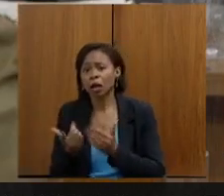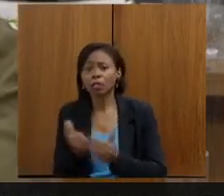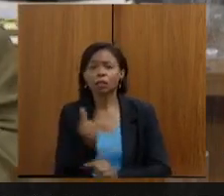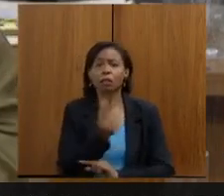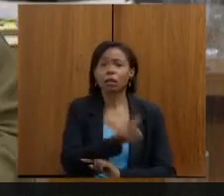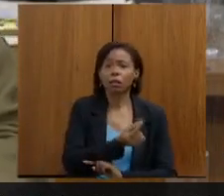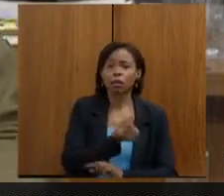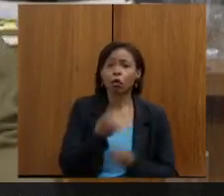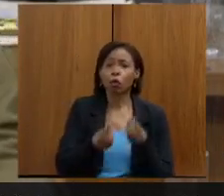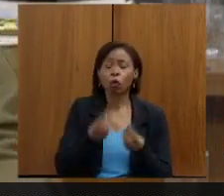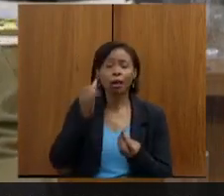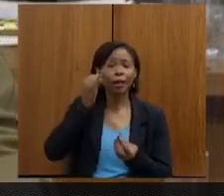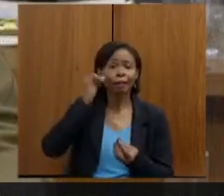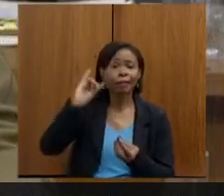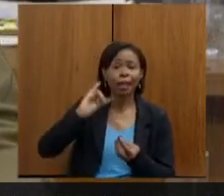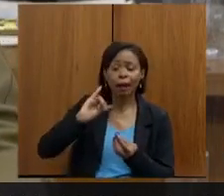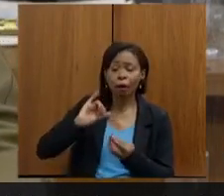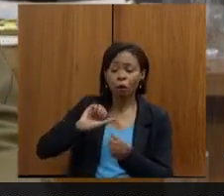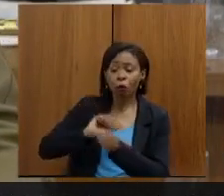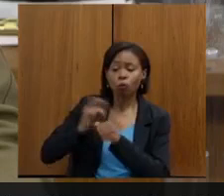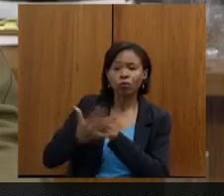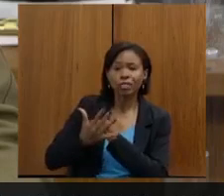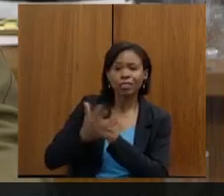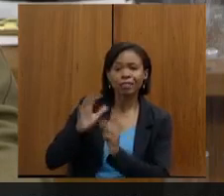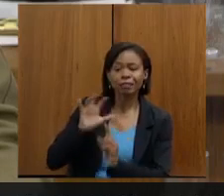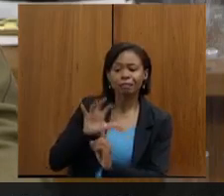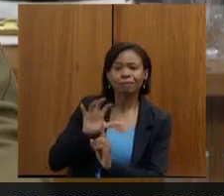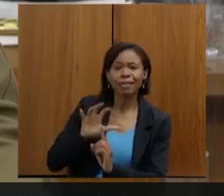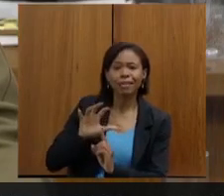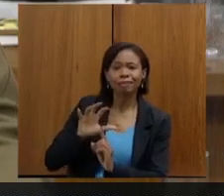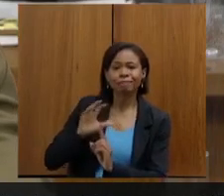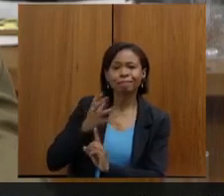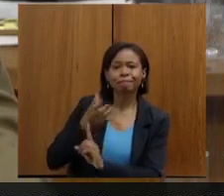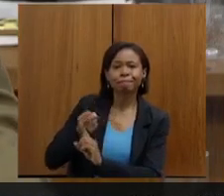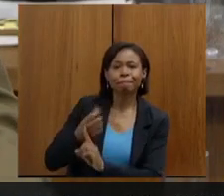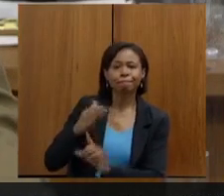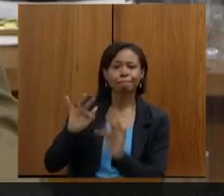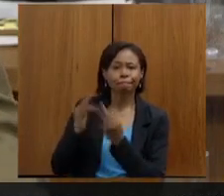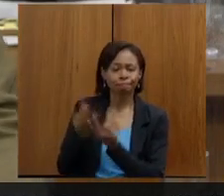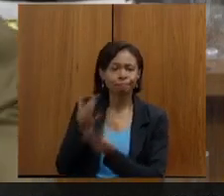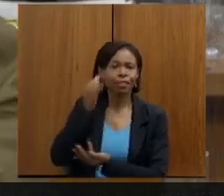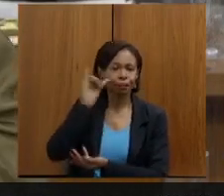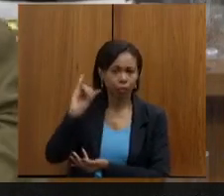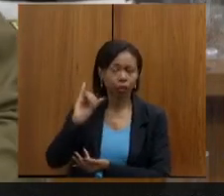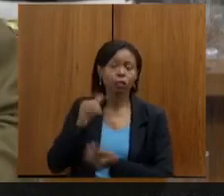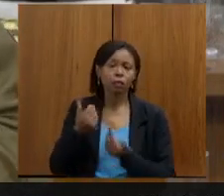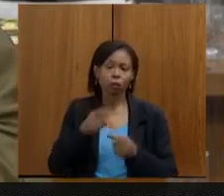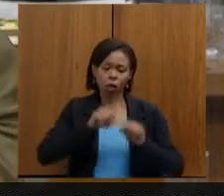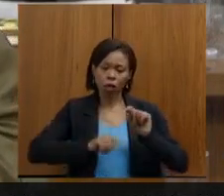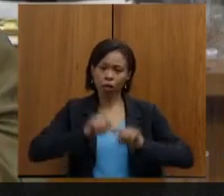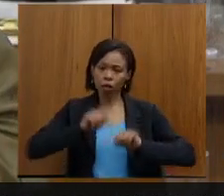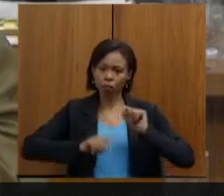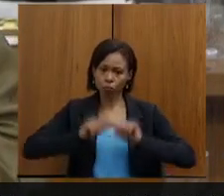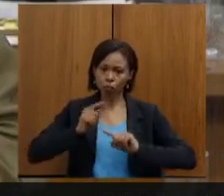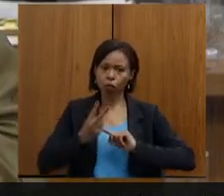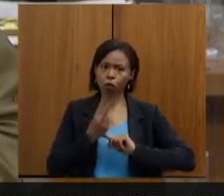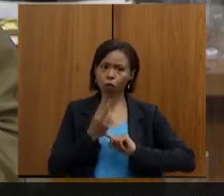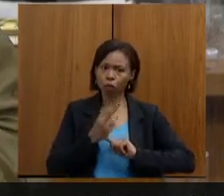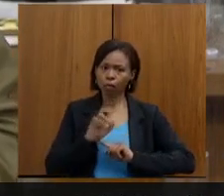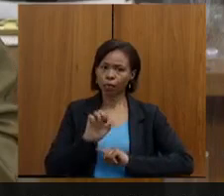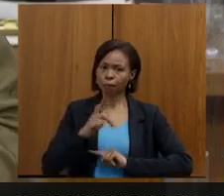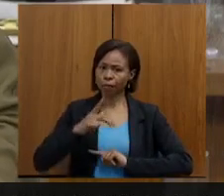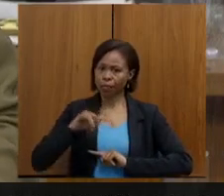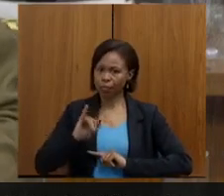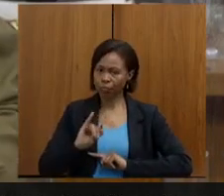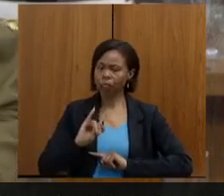levar à convite para família dele então toda essas atenções verão com os produtos é de proteção